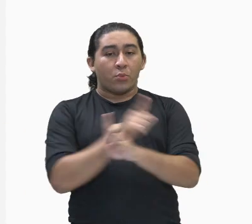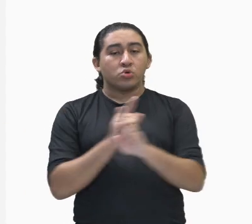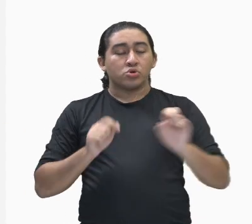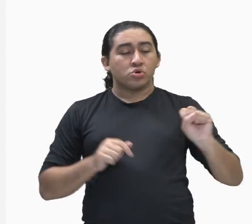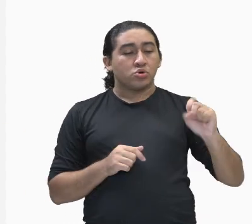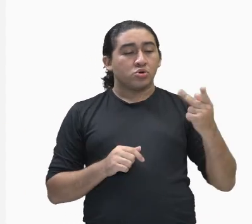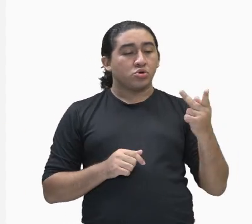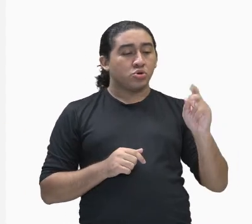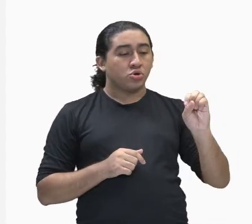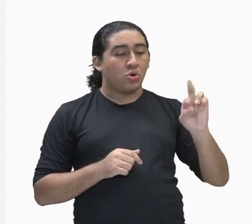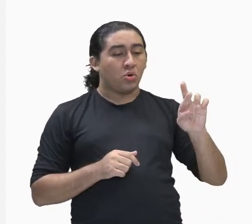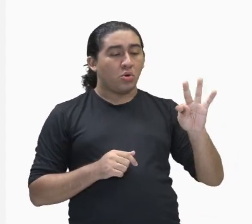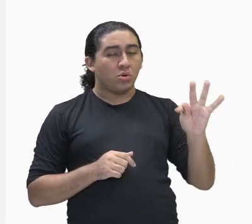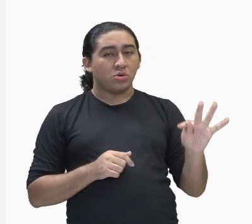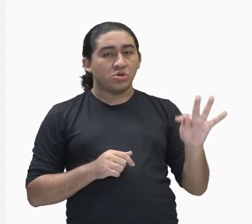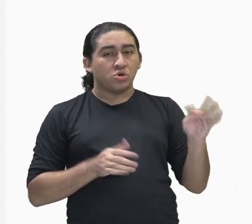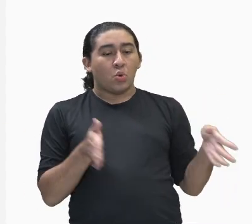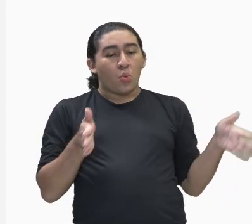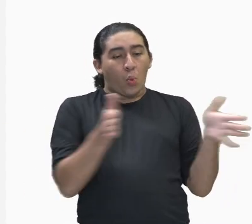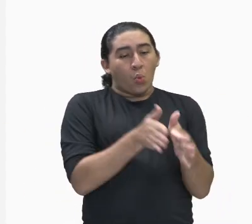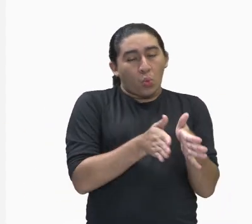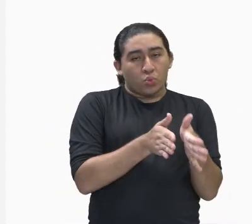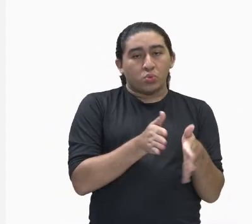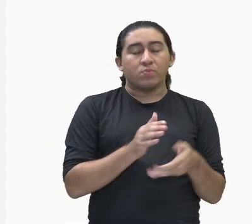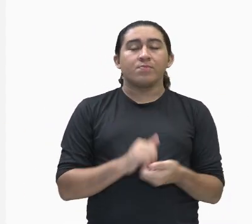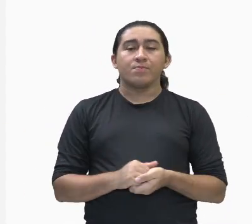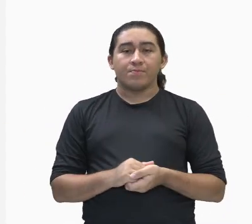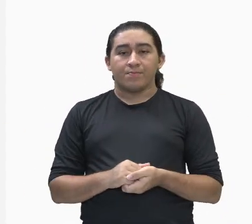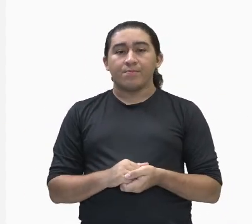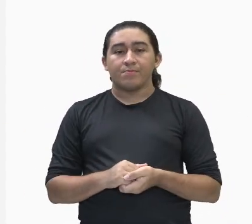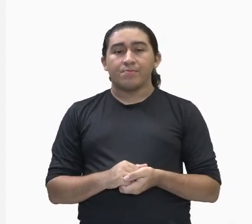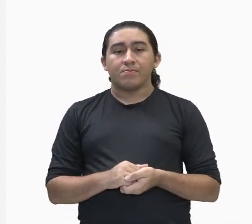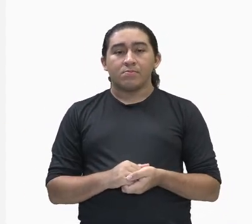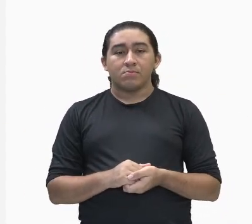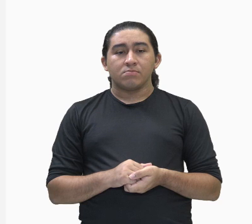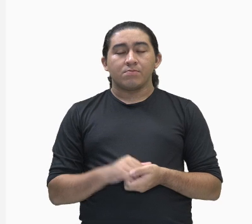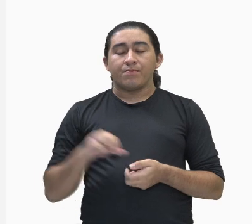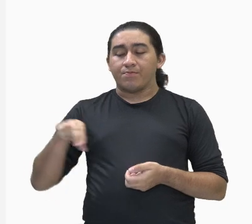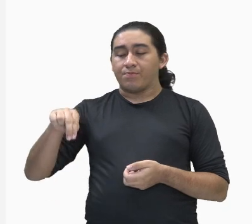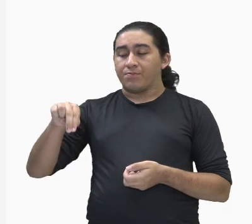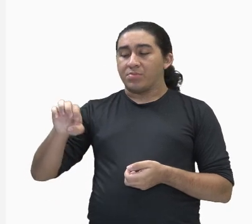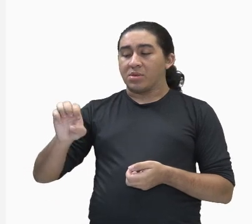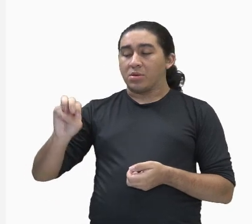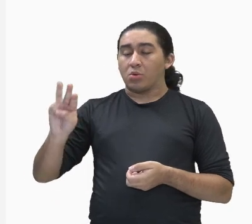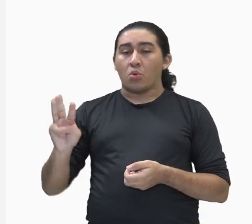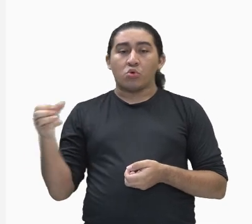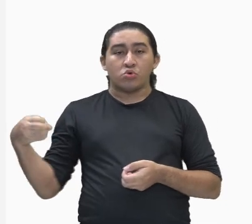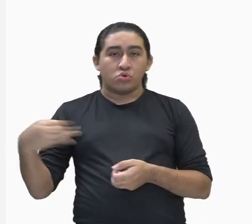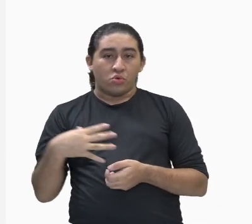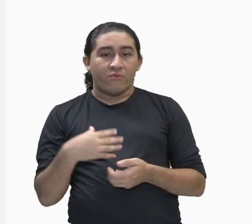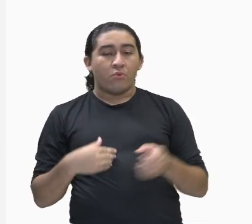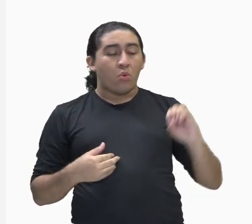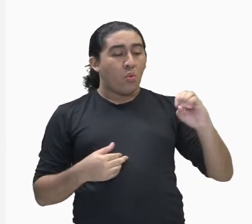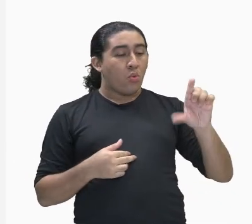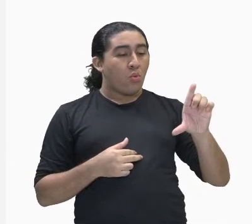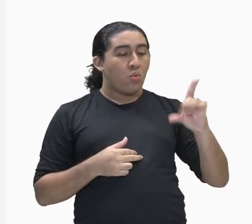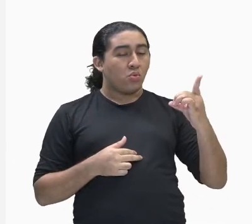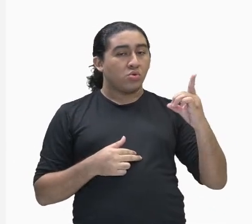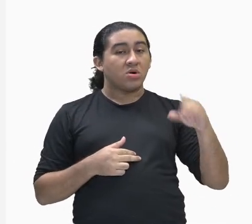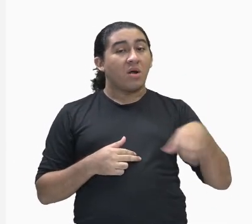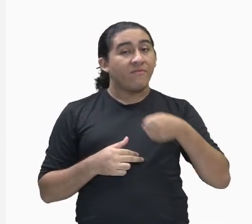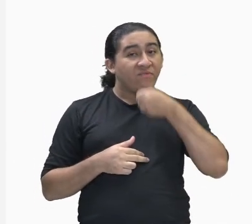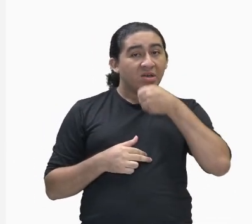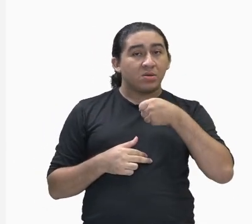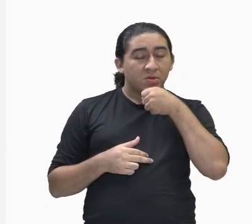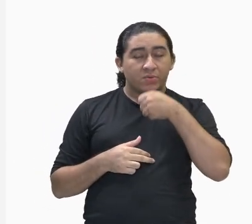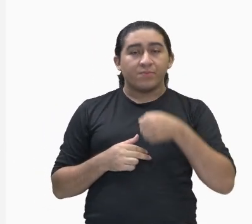Short, curto. Long, longo, short, curto. New, novo. Old é o seu